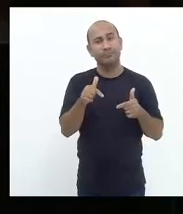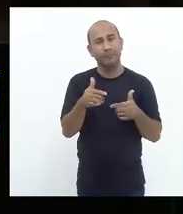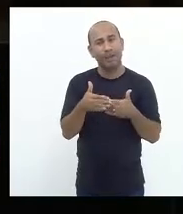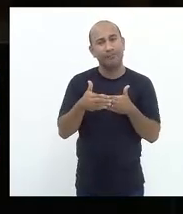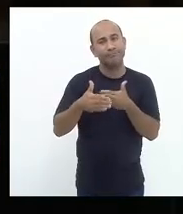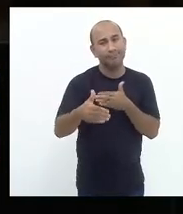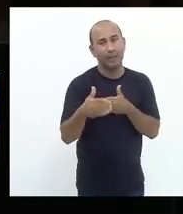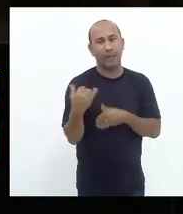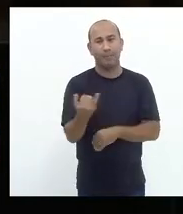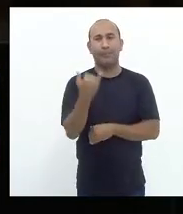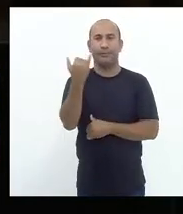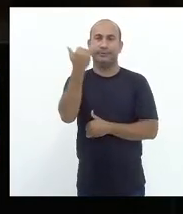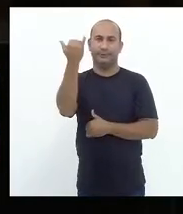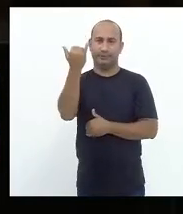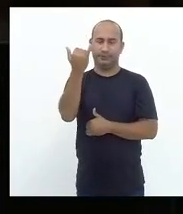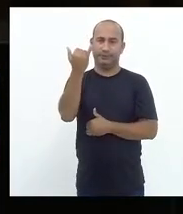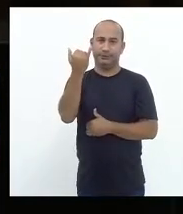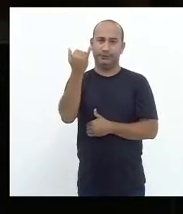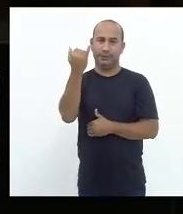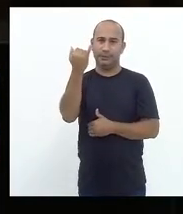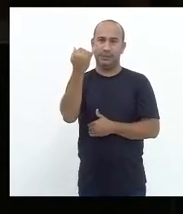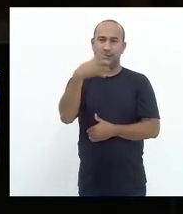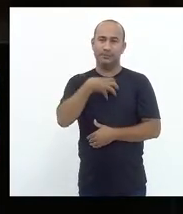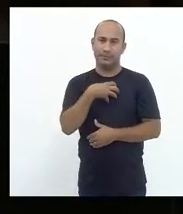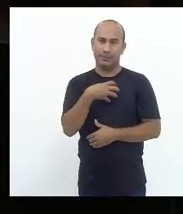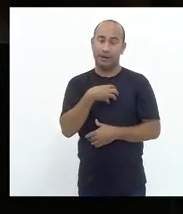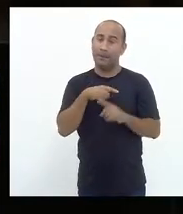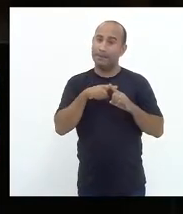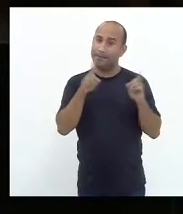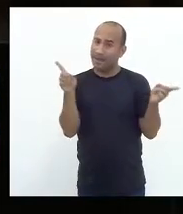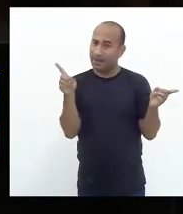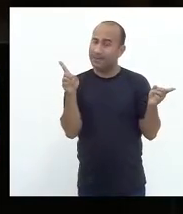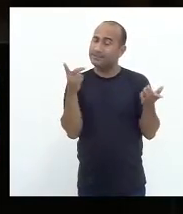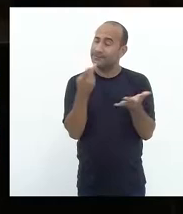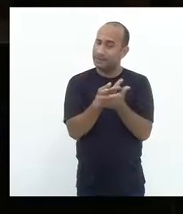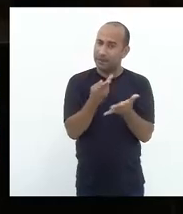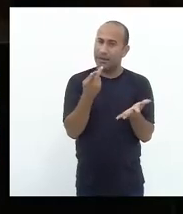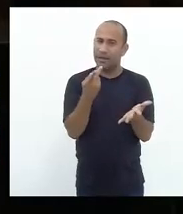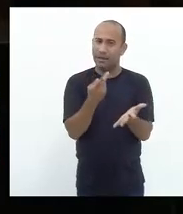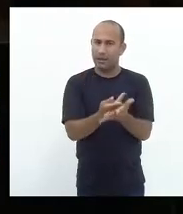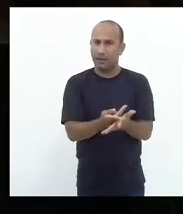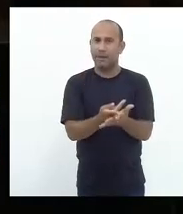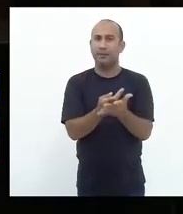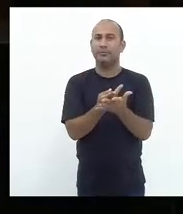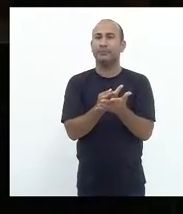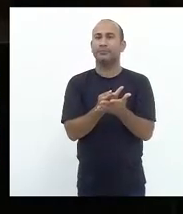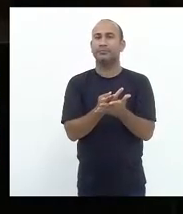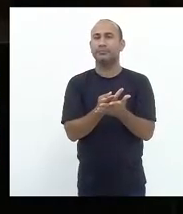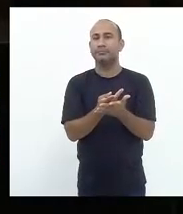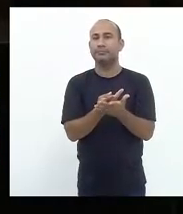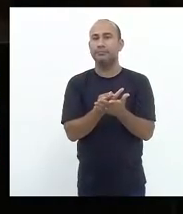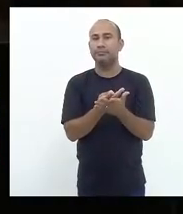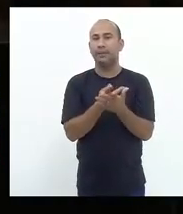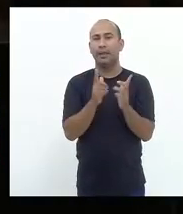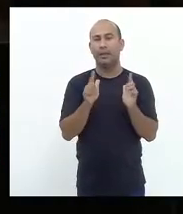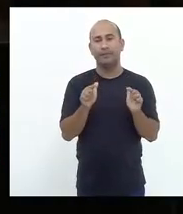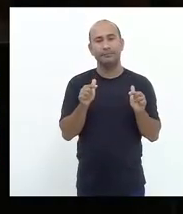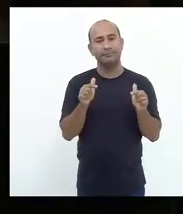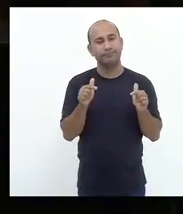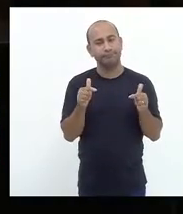vacinal importante nesse sentido, mas errando e se